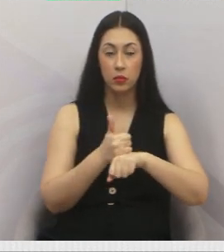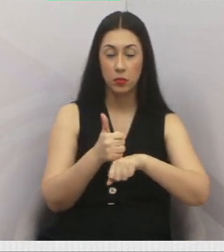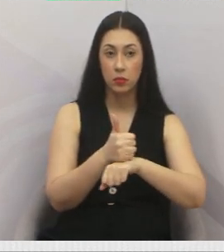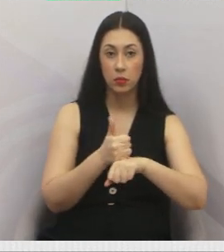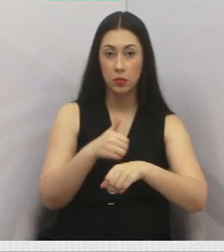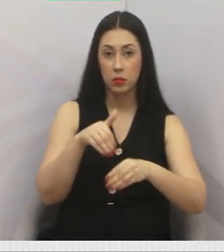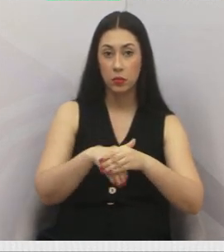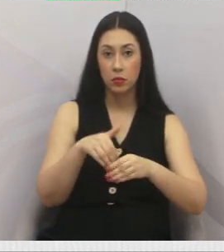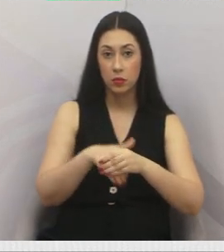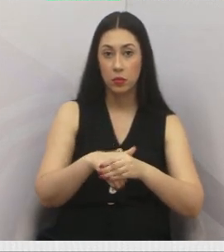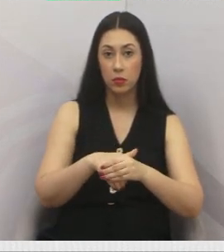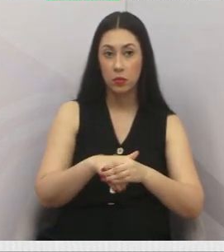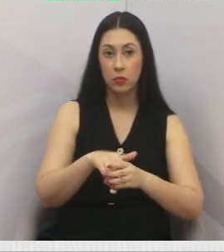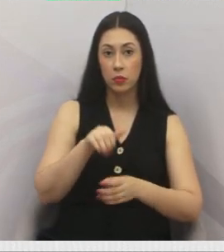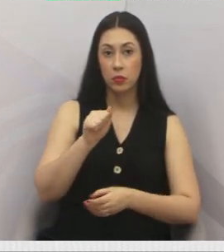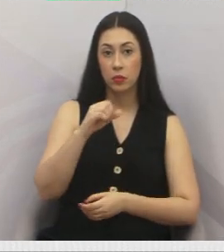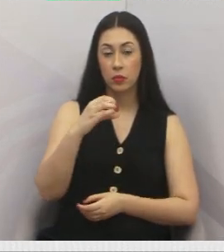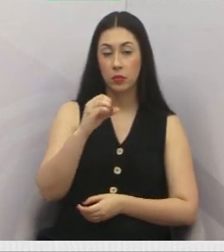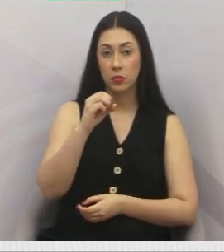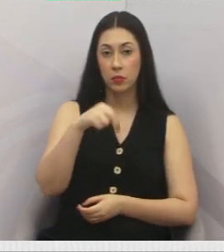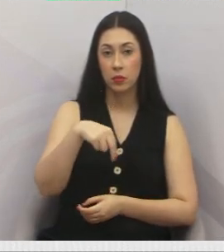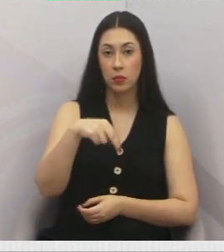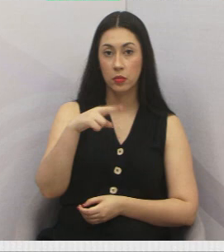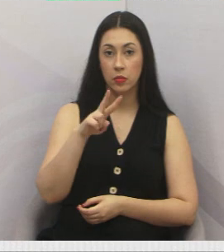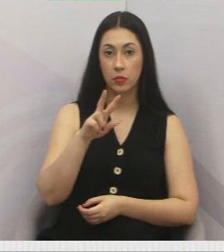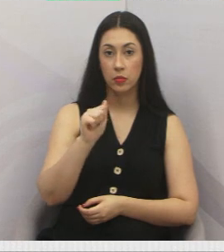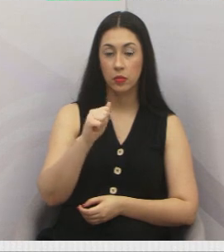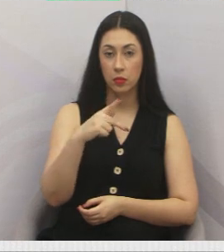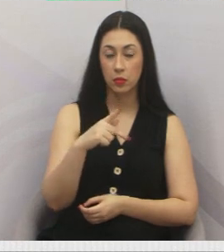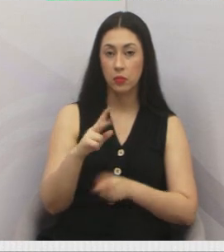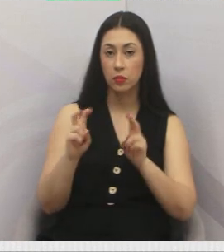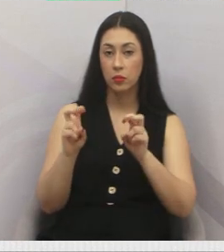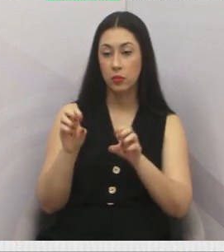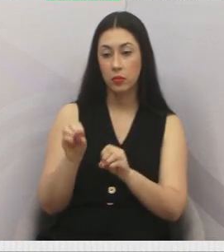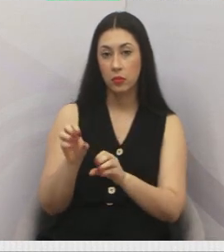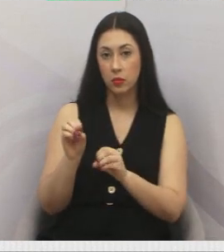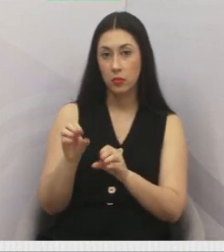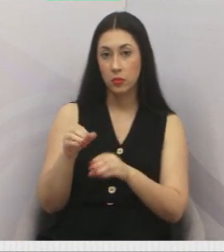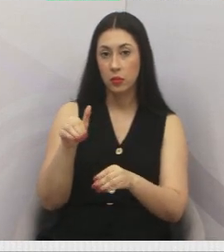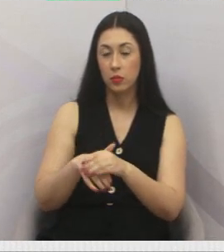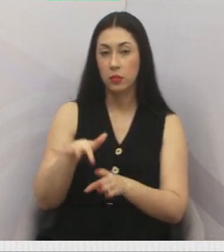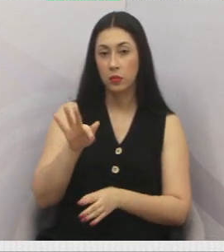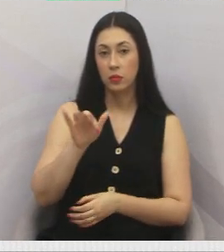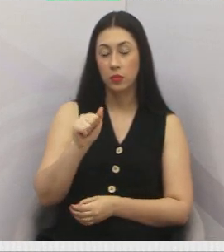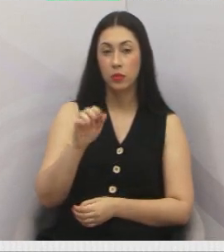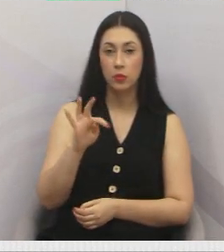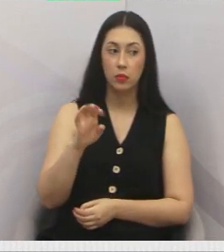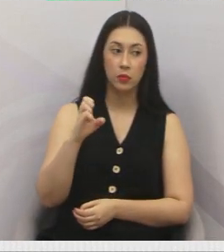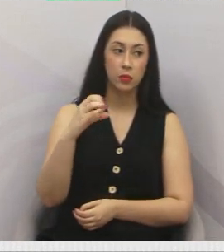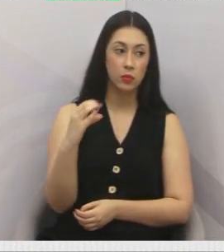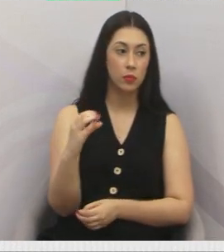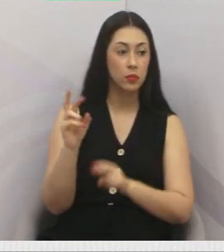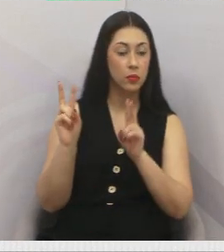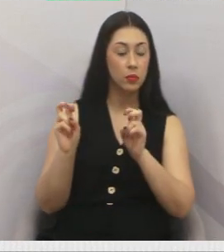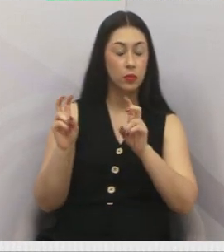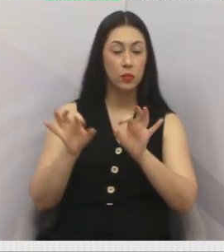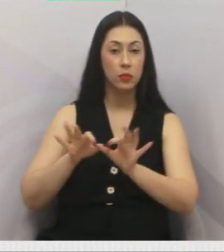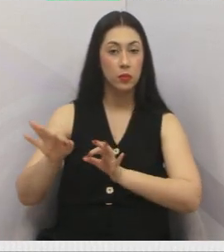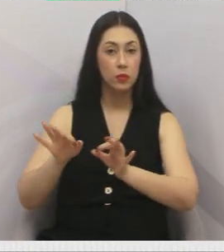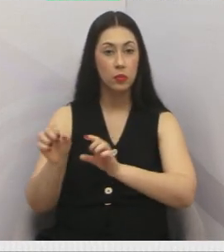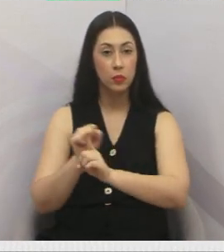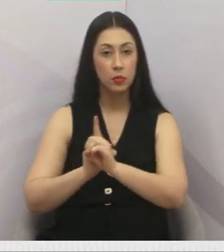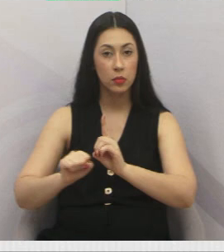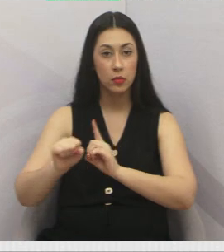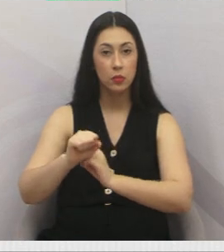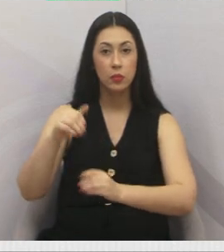Empresas, um voto para a Convap. Entidades acadêmicas, um voto para a FATEC Jacareí. Segmento Organização da